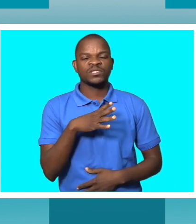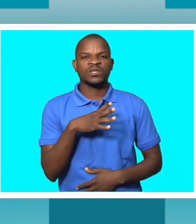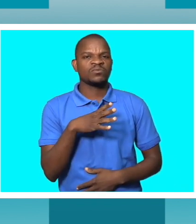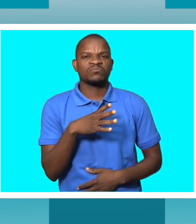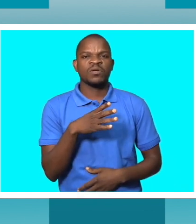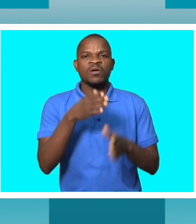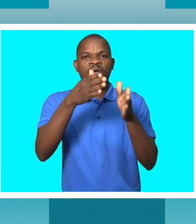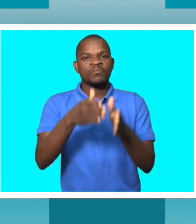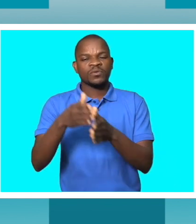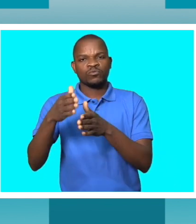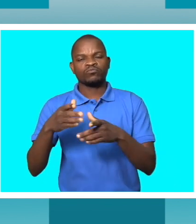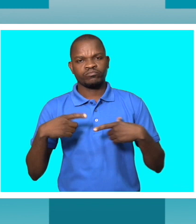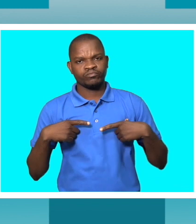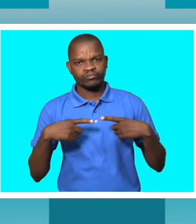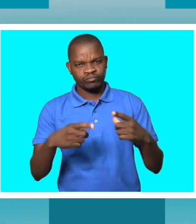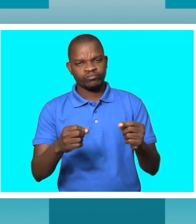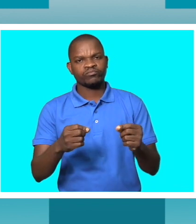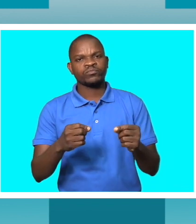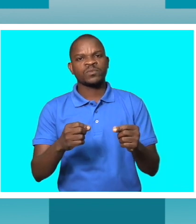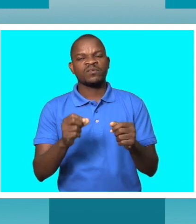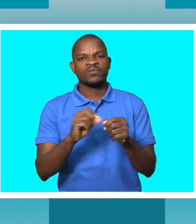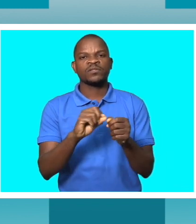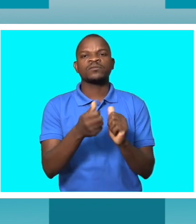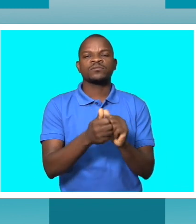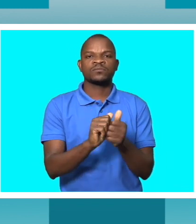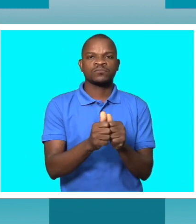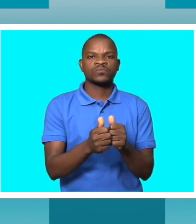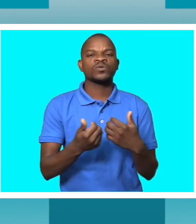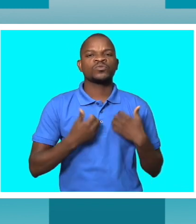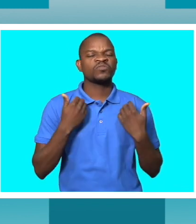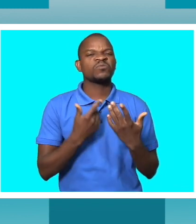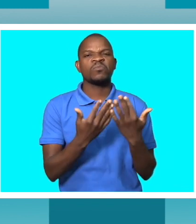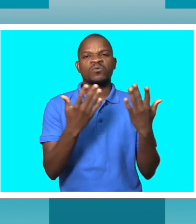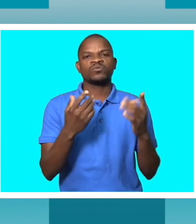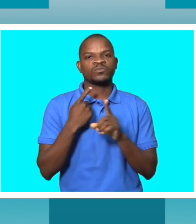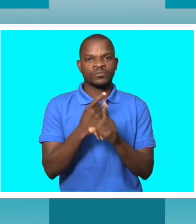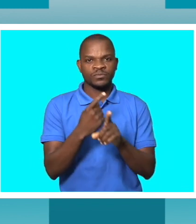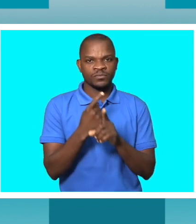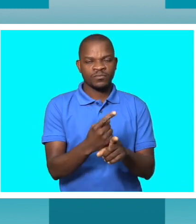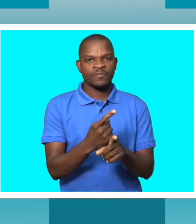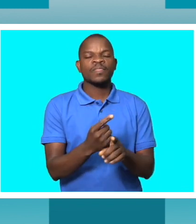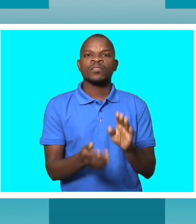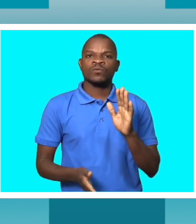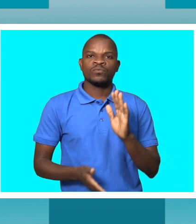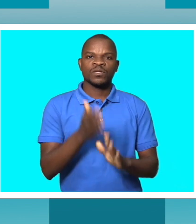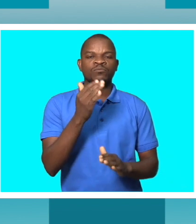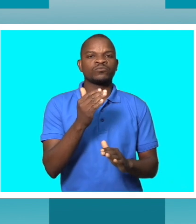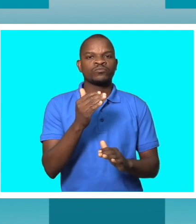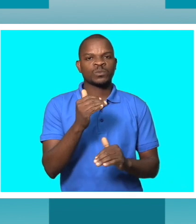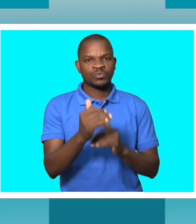uma entrega muito forte dos munícipes, dos jovens e